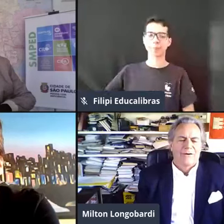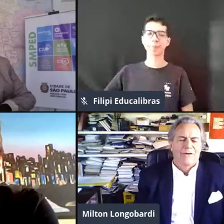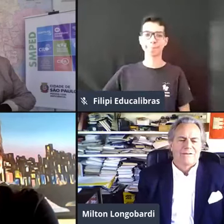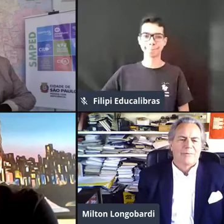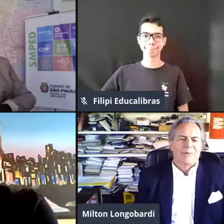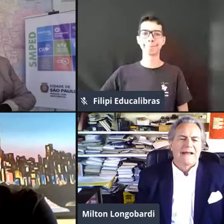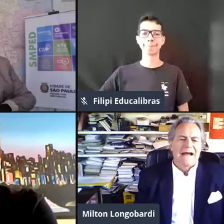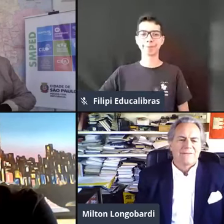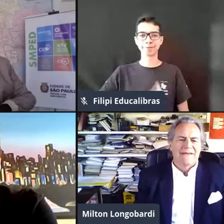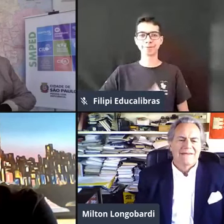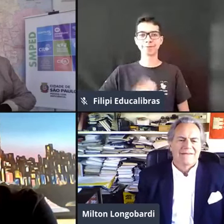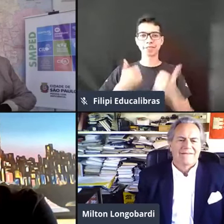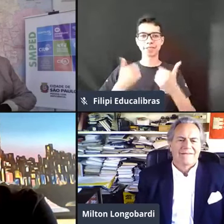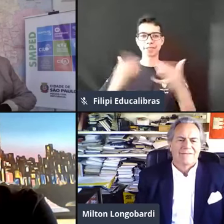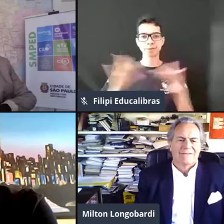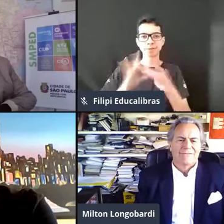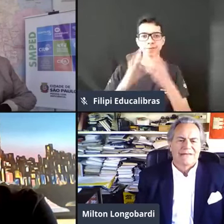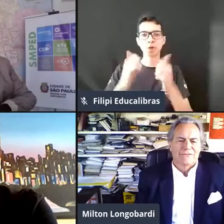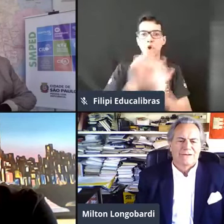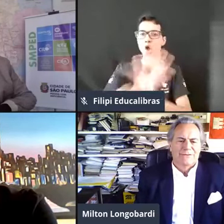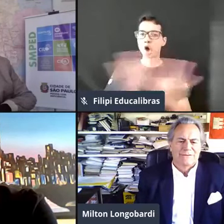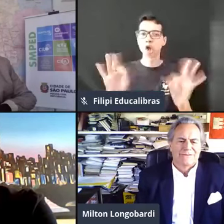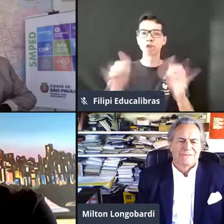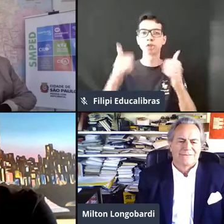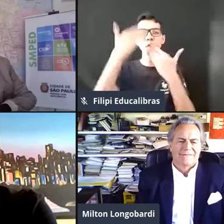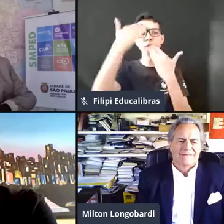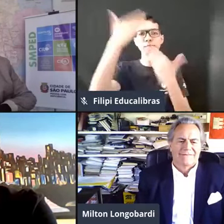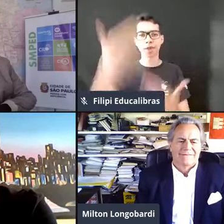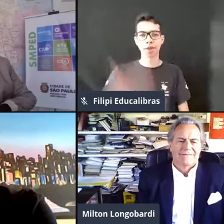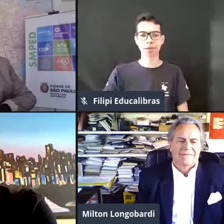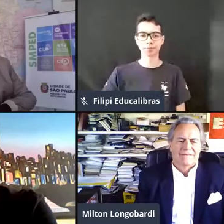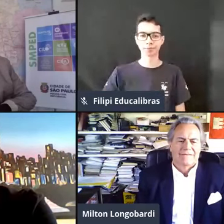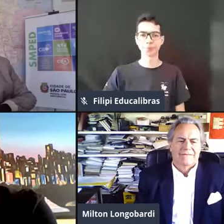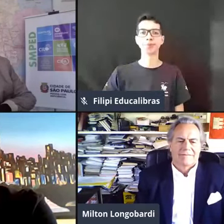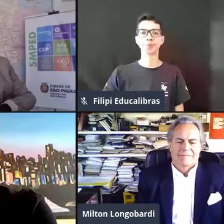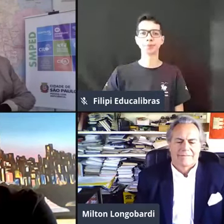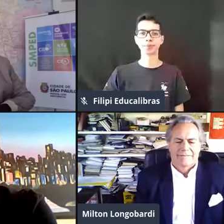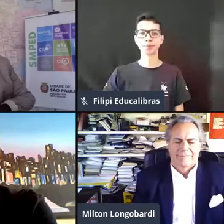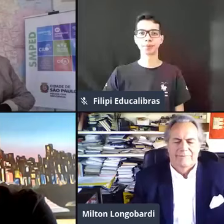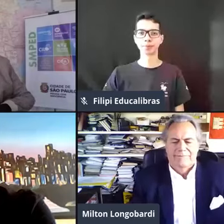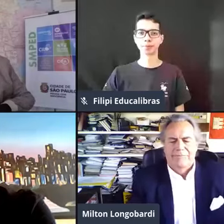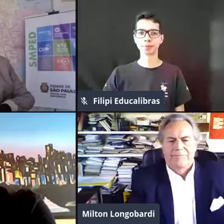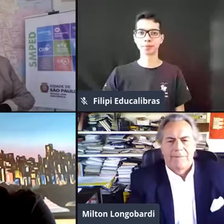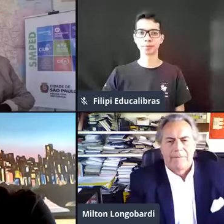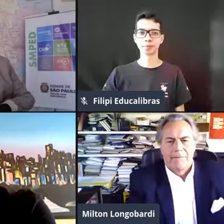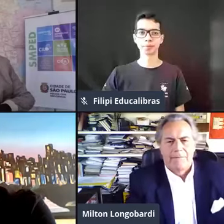Foi ótimo. Obrigado, hein? Tchau. Pode ser.